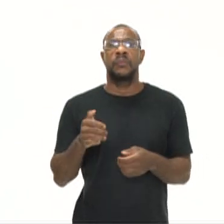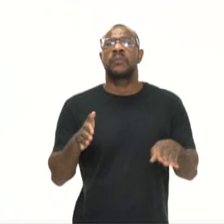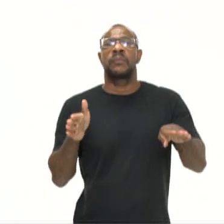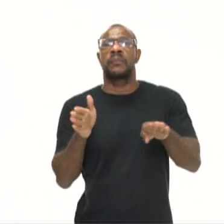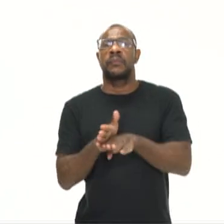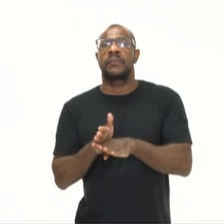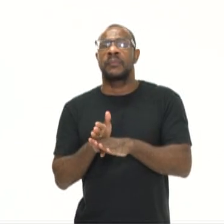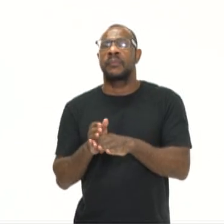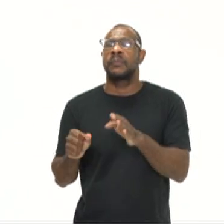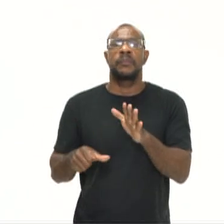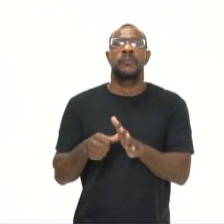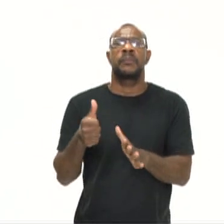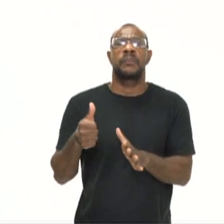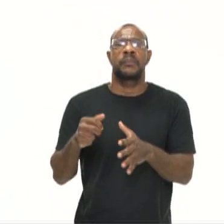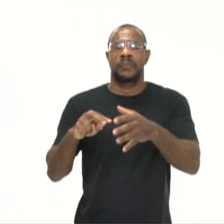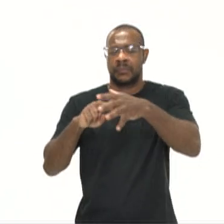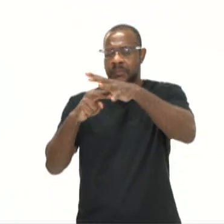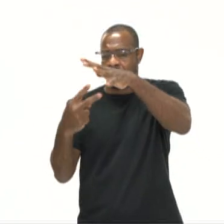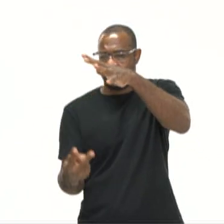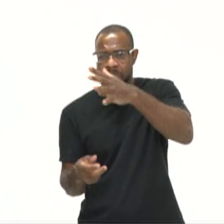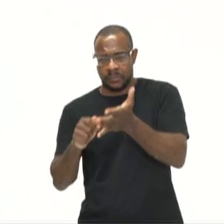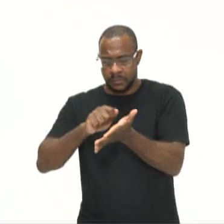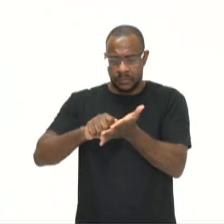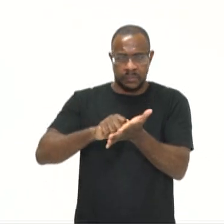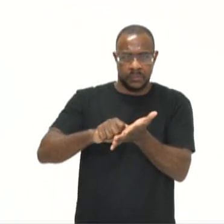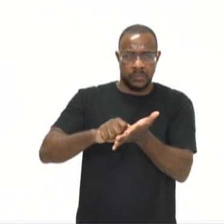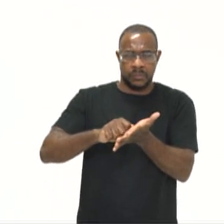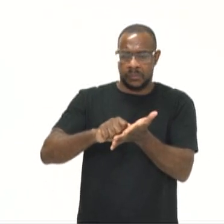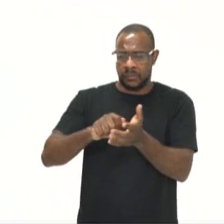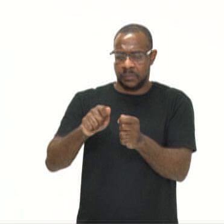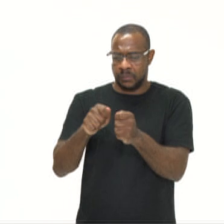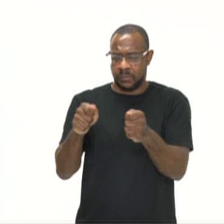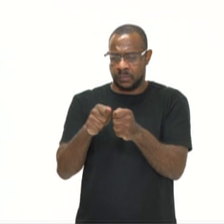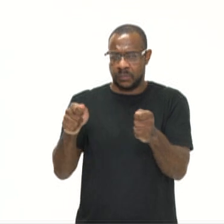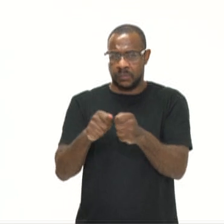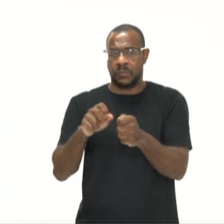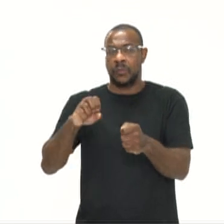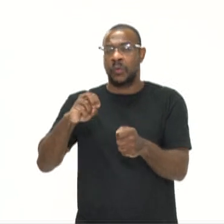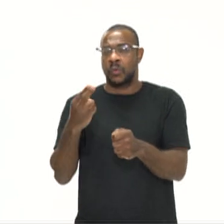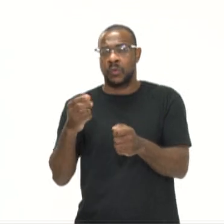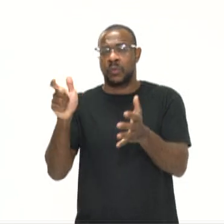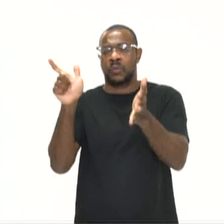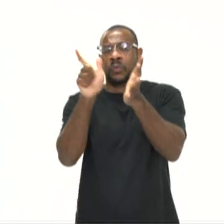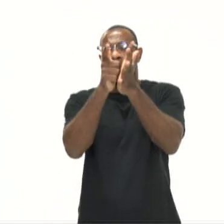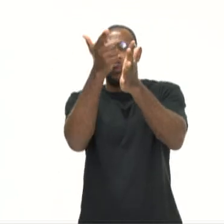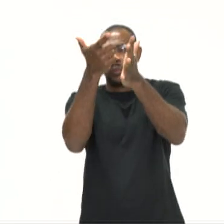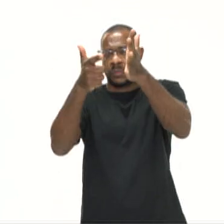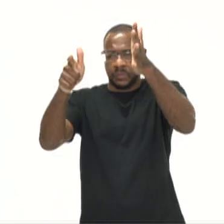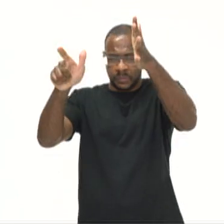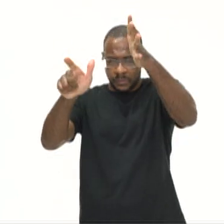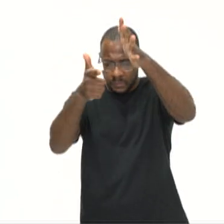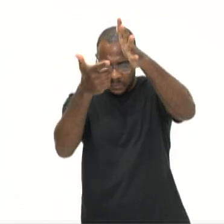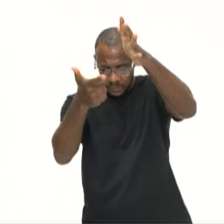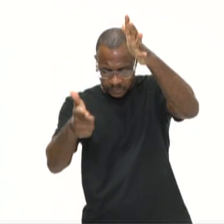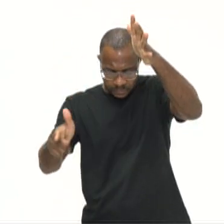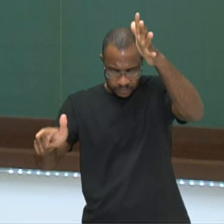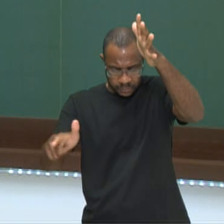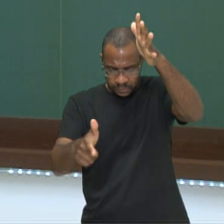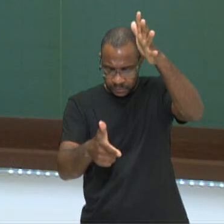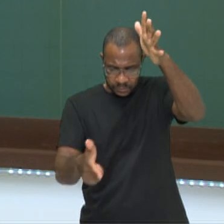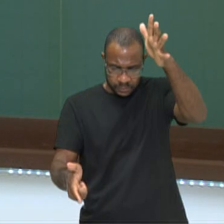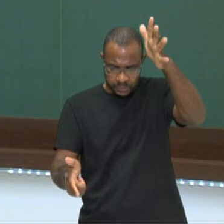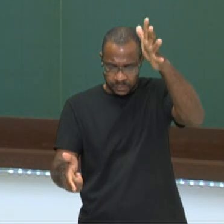chão? Uma borracha ou uma folha de papel quando lançados em queda livre de uma mesma